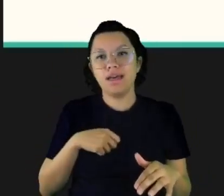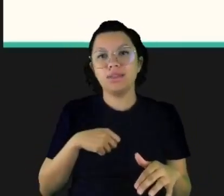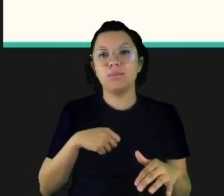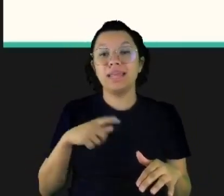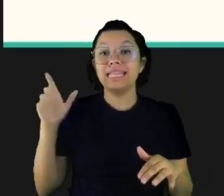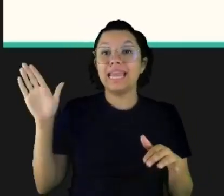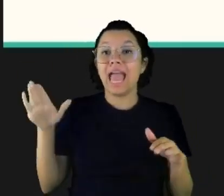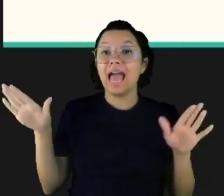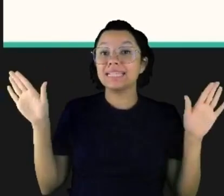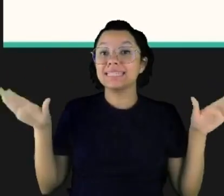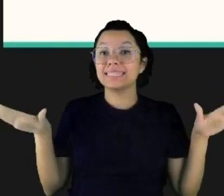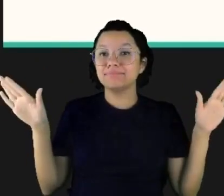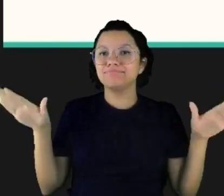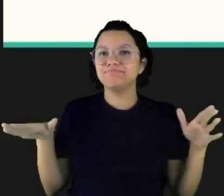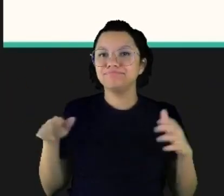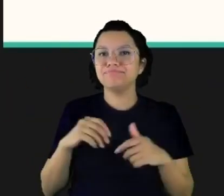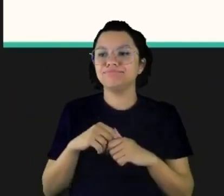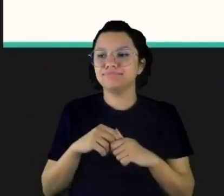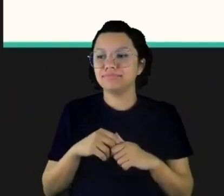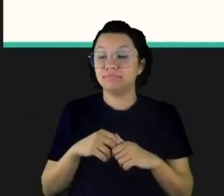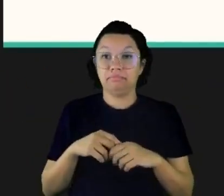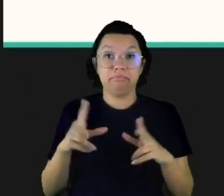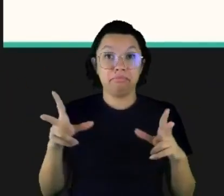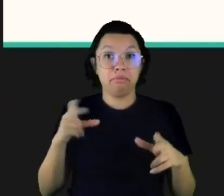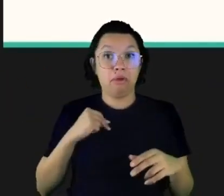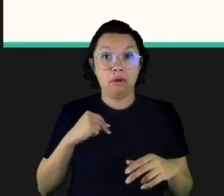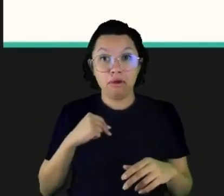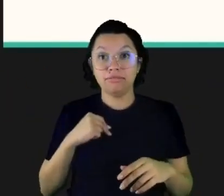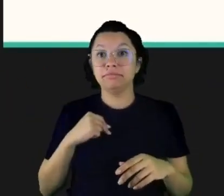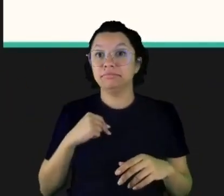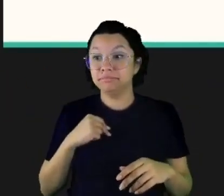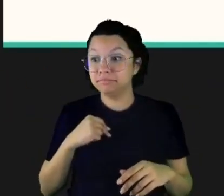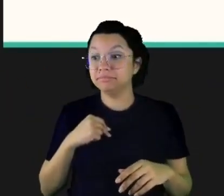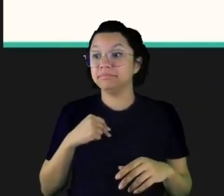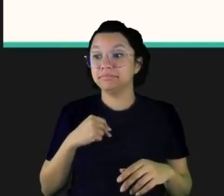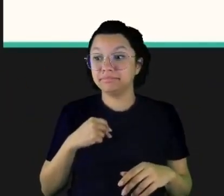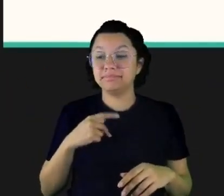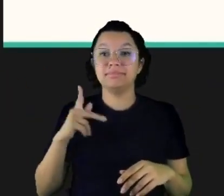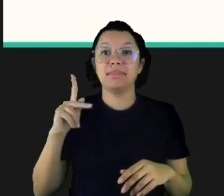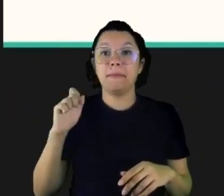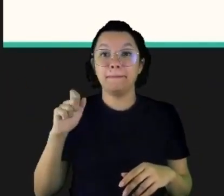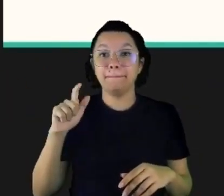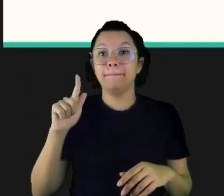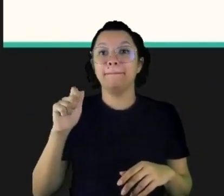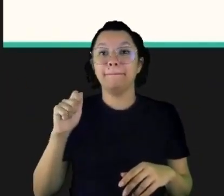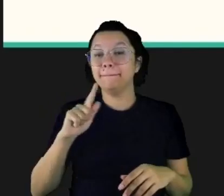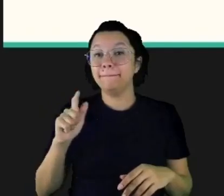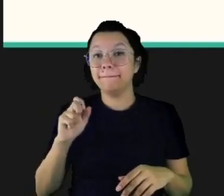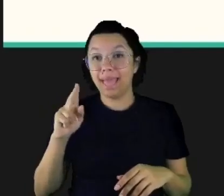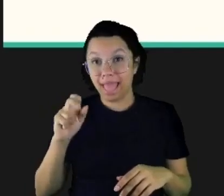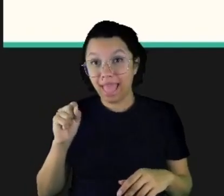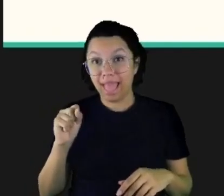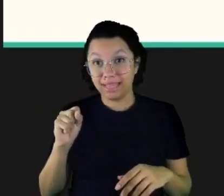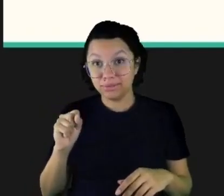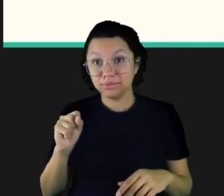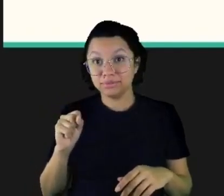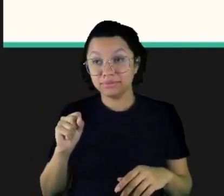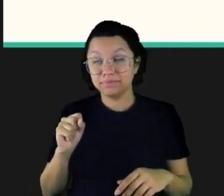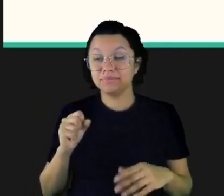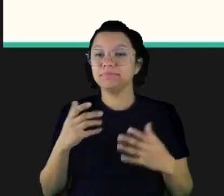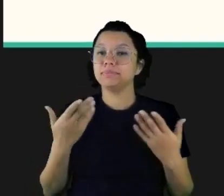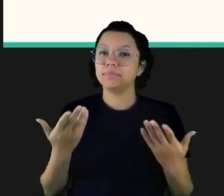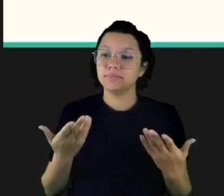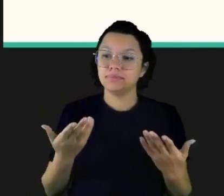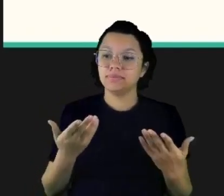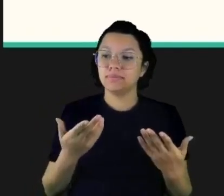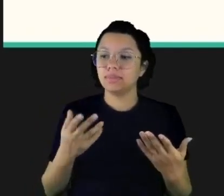falei, nossa, então é o Pegasus, exatamente, é o Pegasus. Então, assim, são planos total. E eu tenho